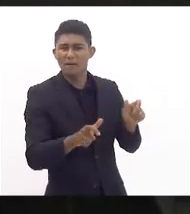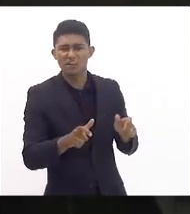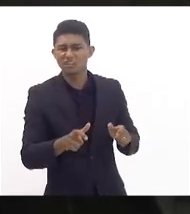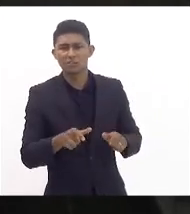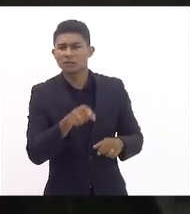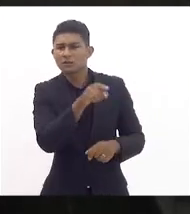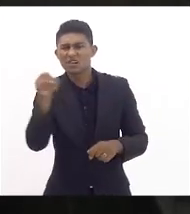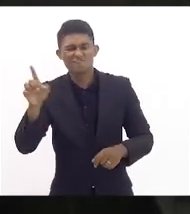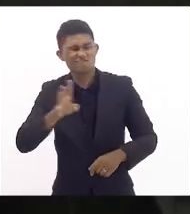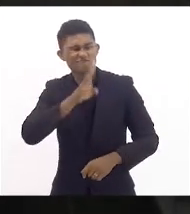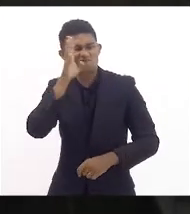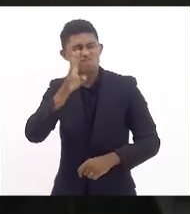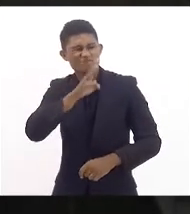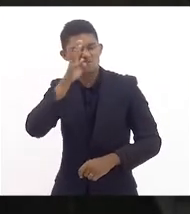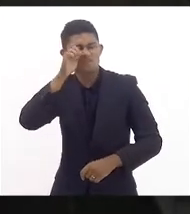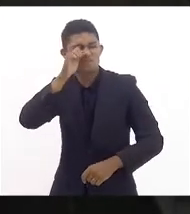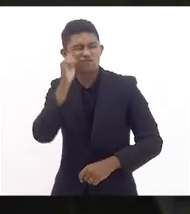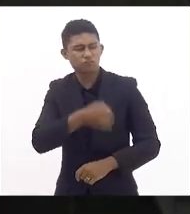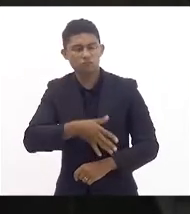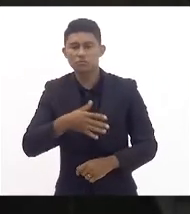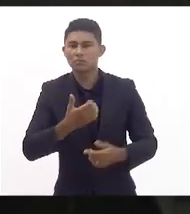porque